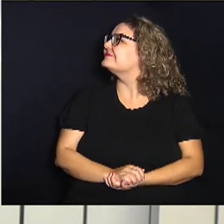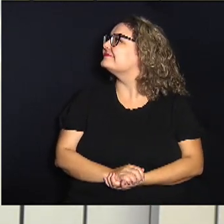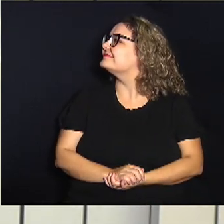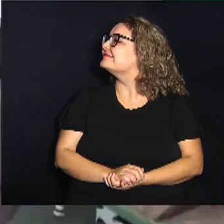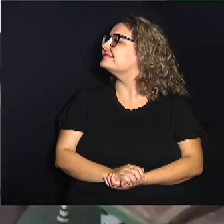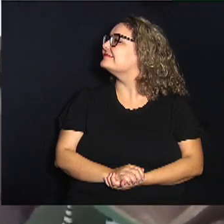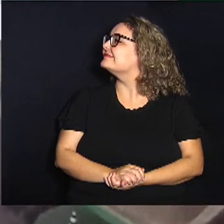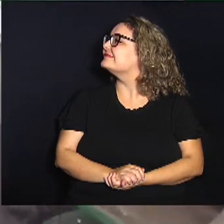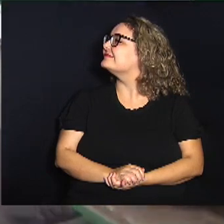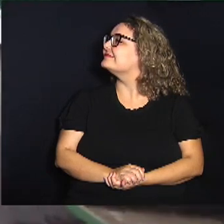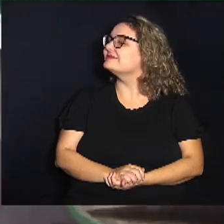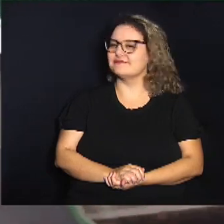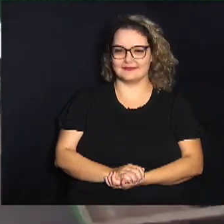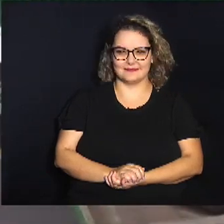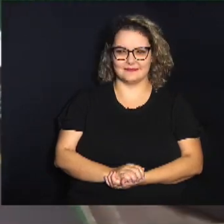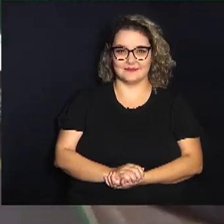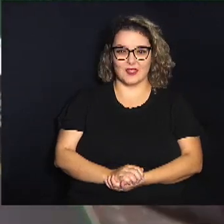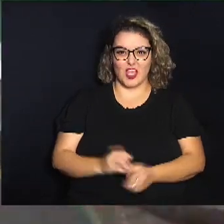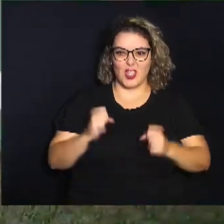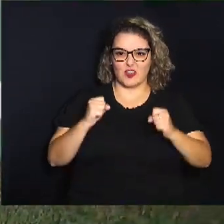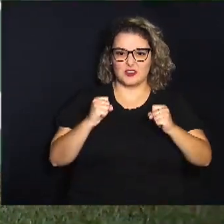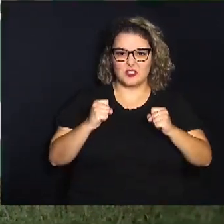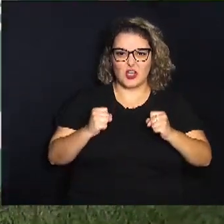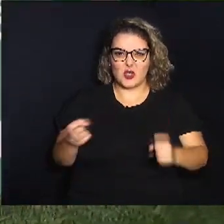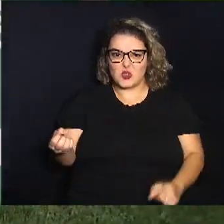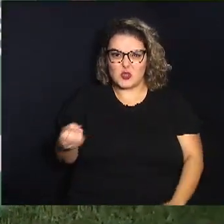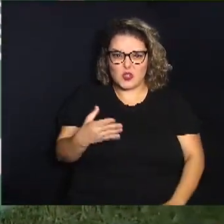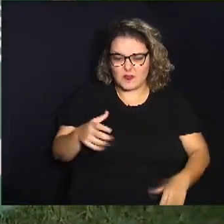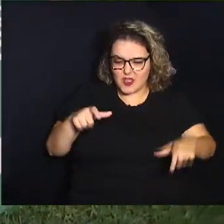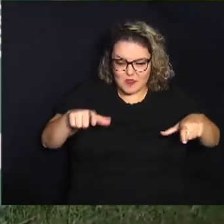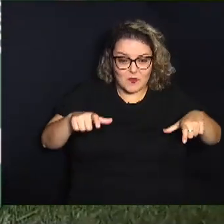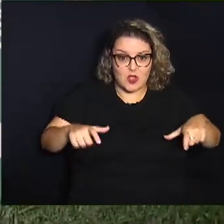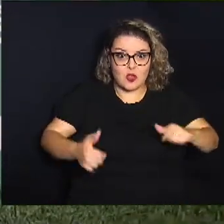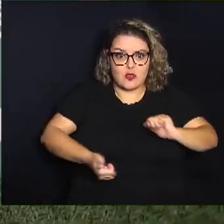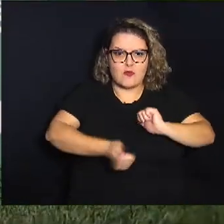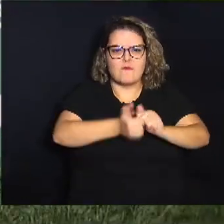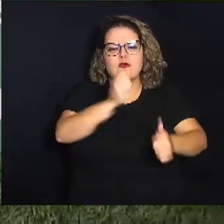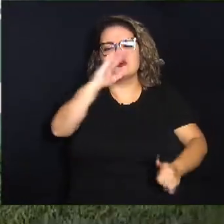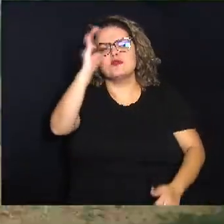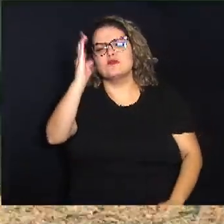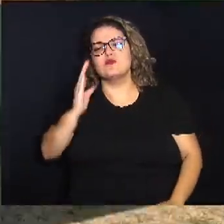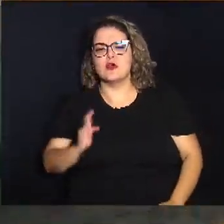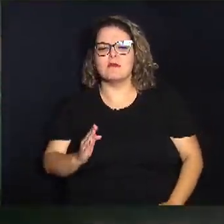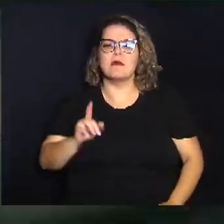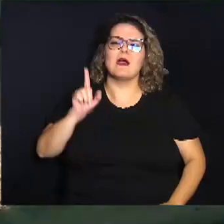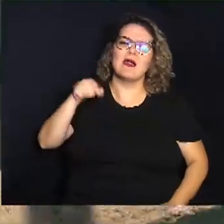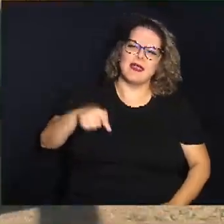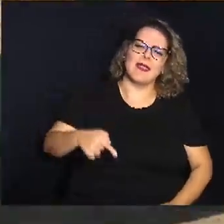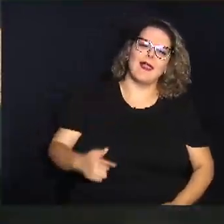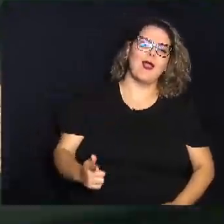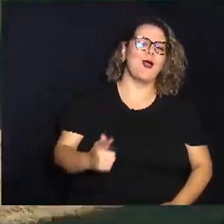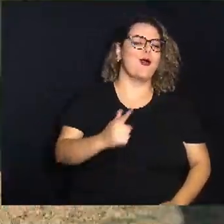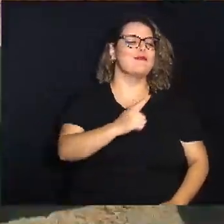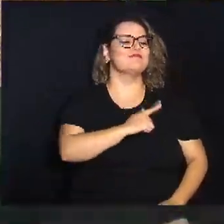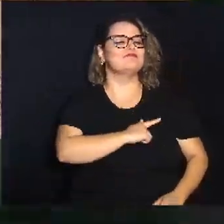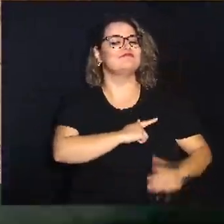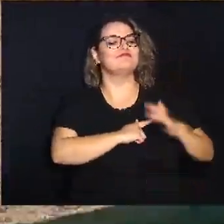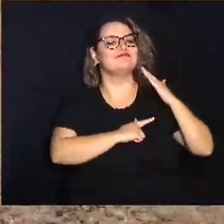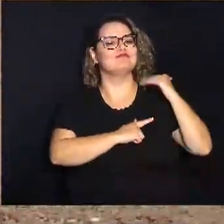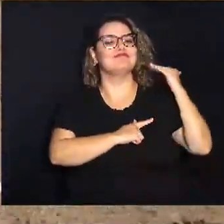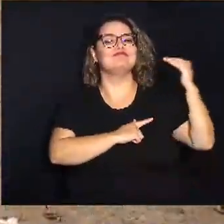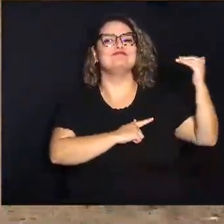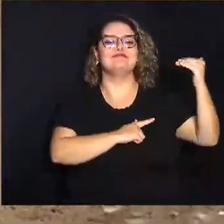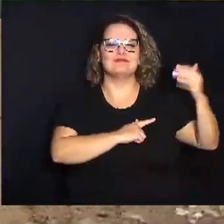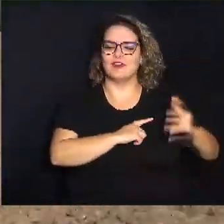o grande representante da nova mentalidade do futebol brasileiro salve o Guarani salve o Bugre o grande